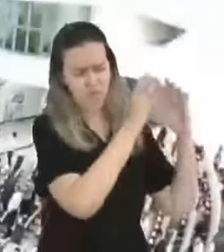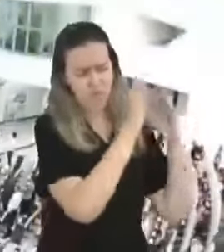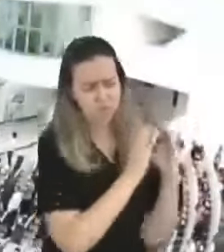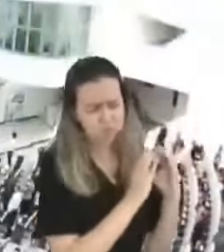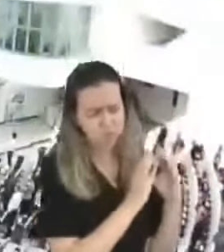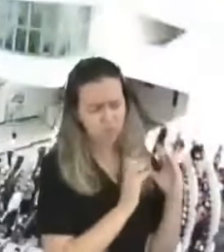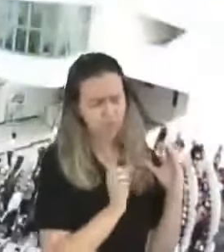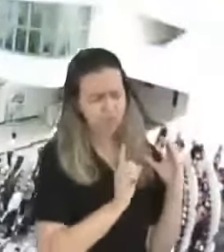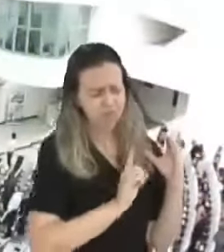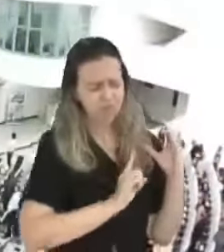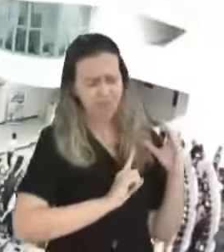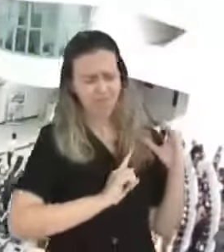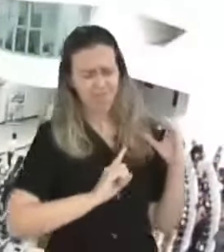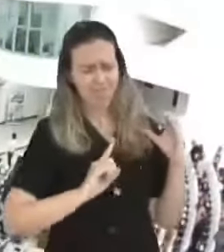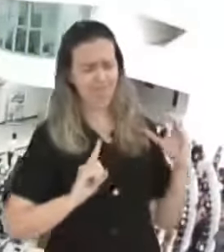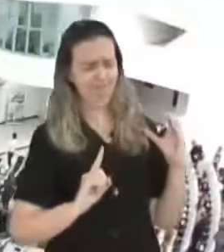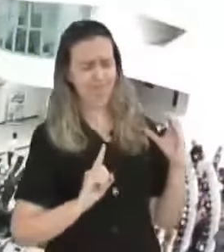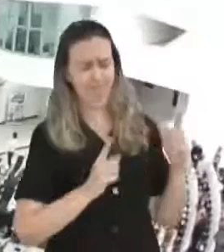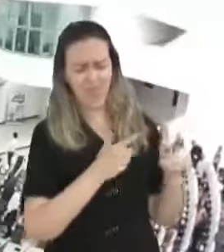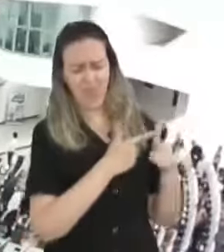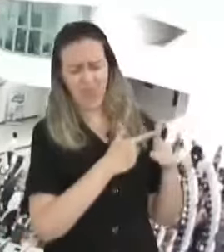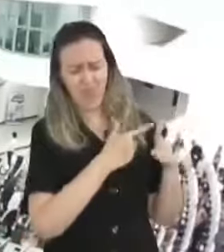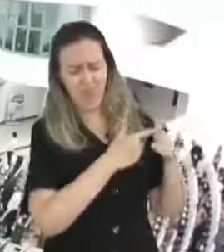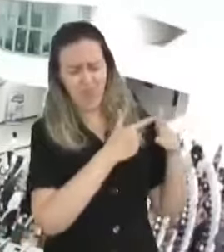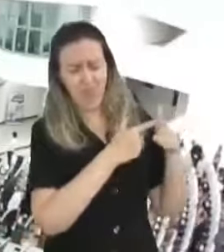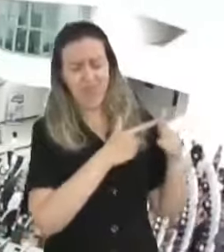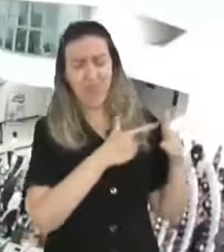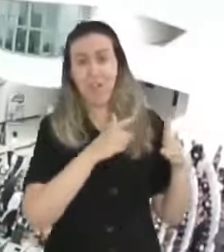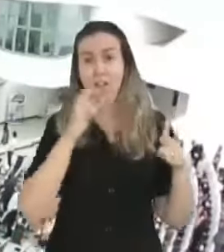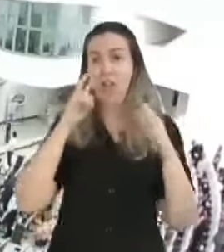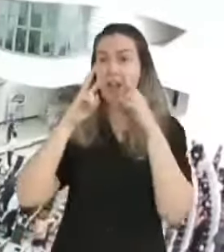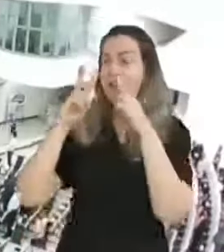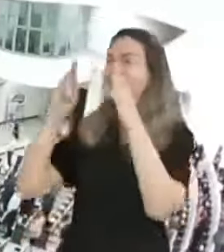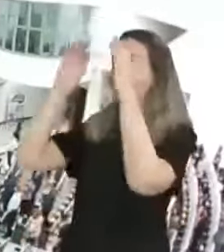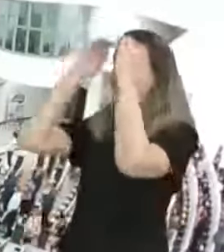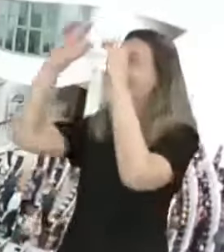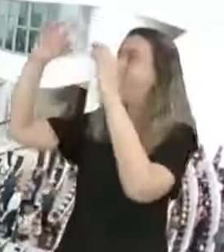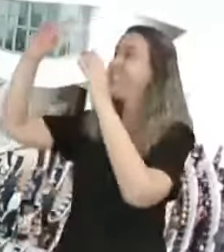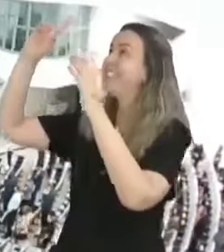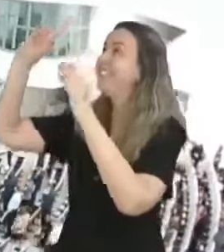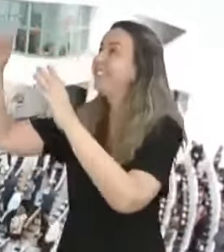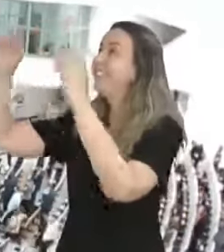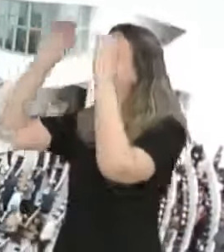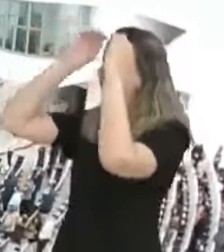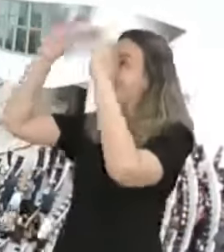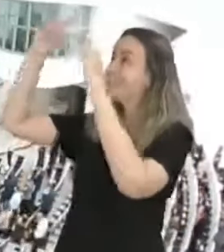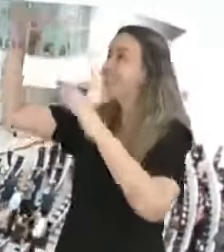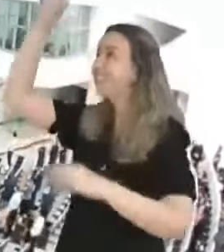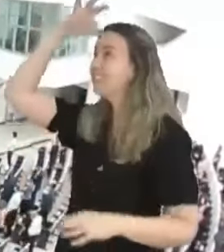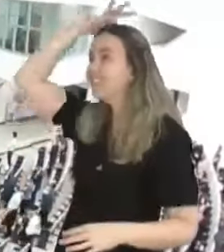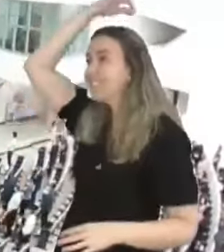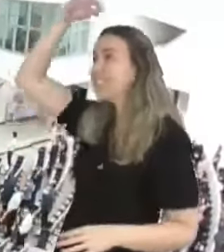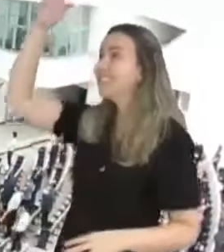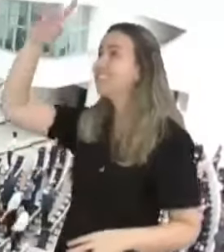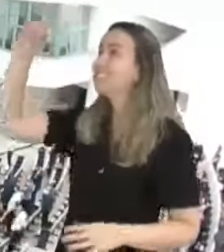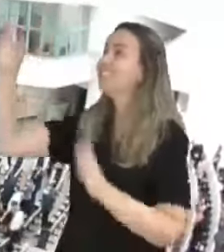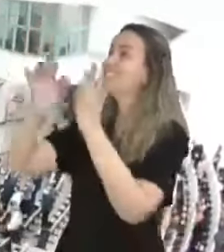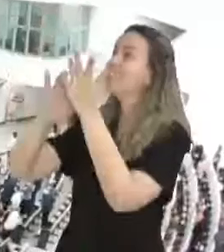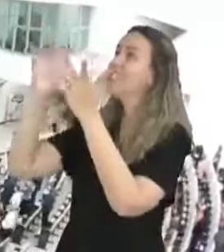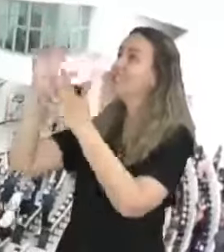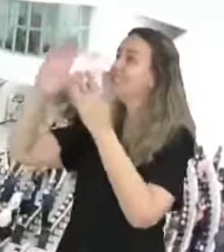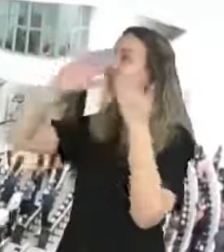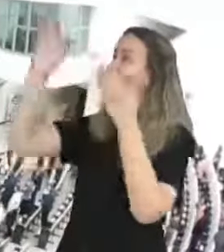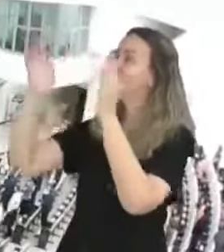pelos problemas, não somos guiados pelas circunstâncias, somos guiados pelo Espírito Santo. Santo, somos guiados pelo Senhor